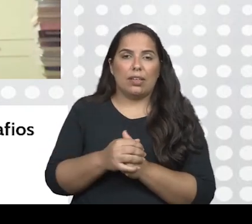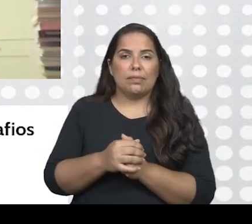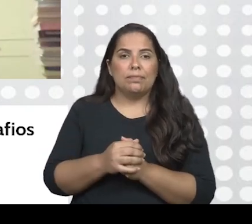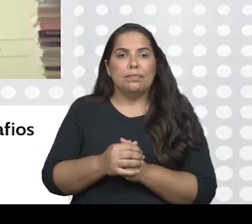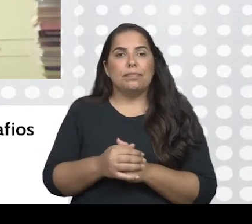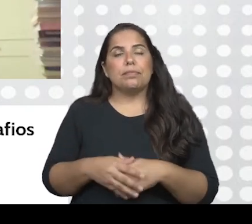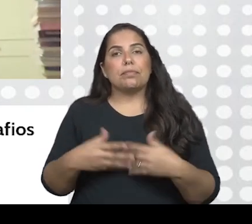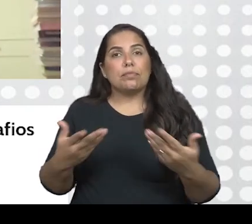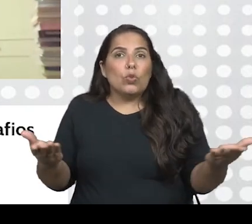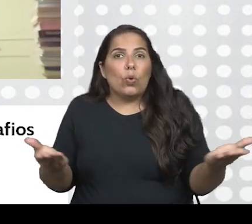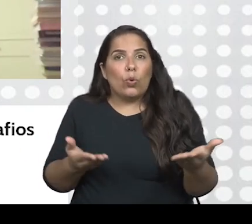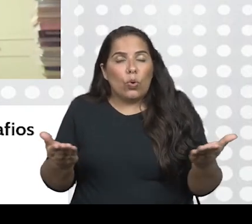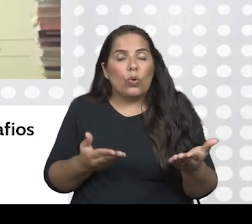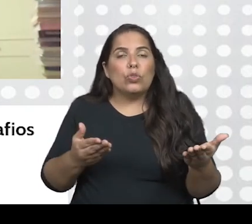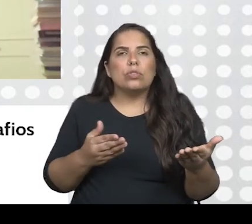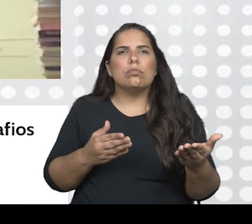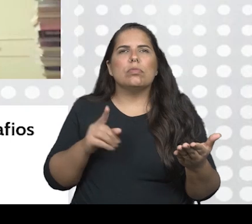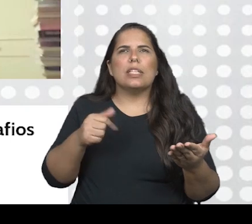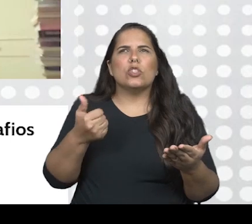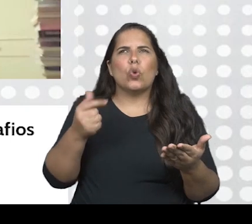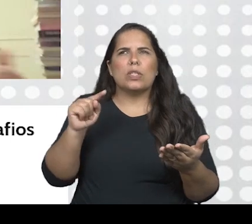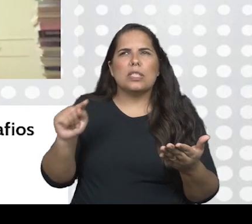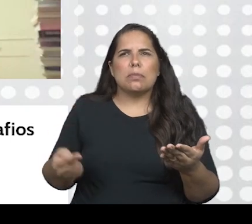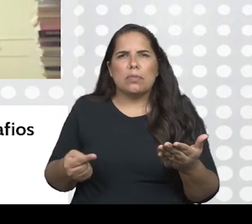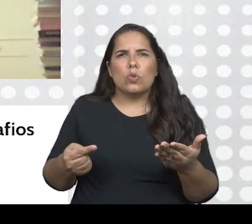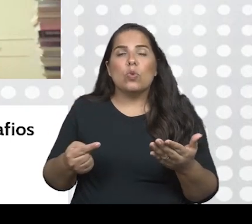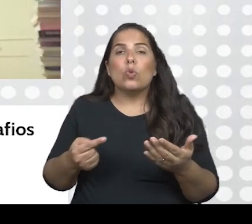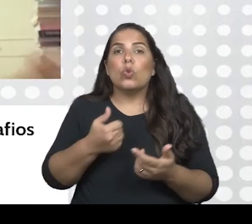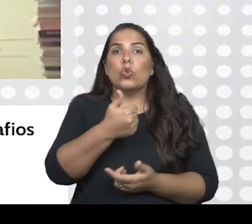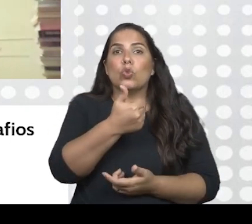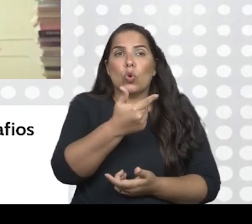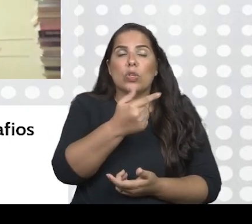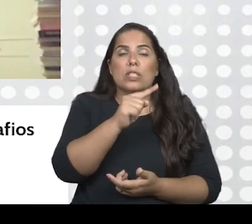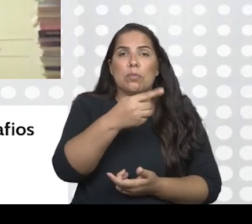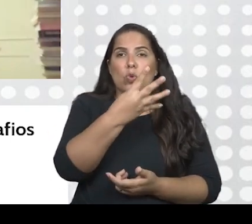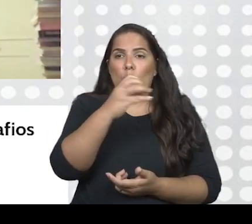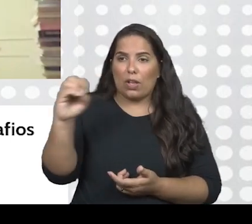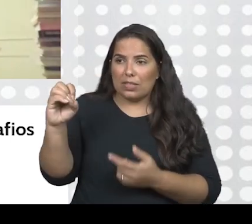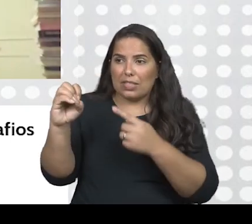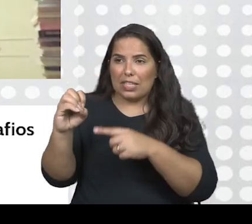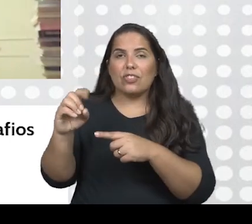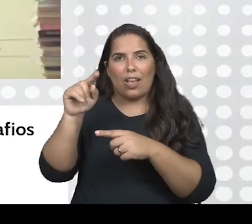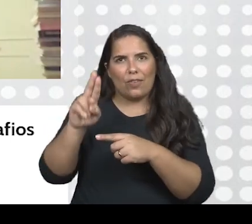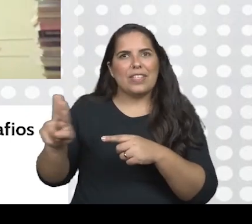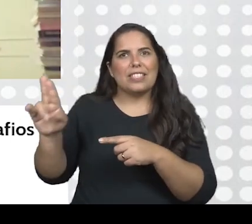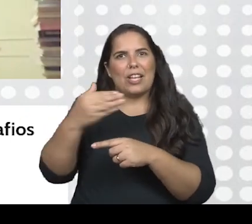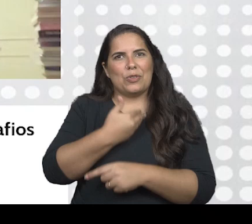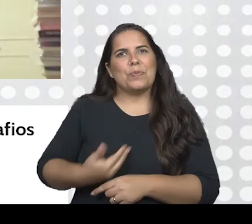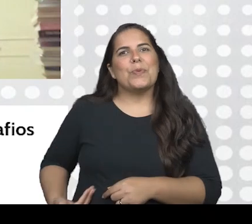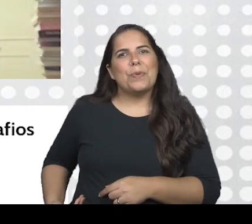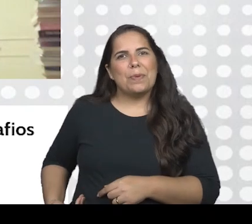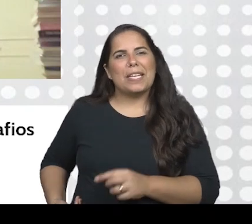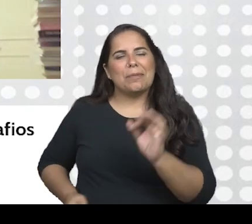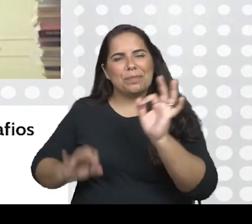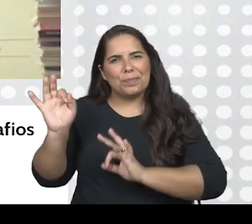Então, hoje, dessas 12 mil, são 12.400, 400 são da universidade pública que